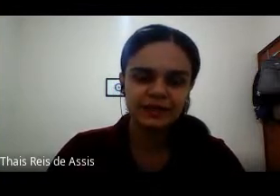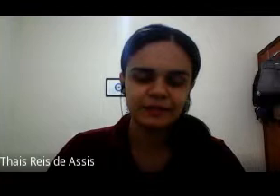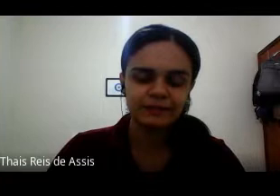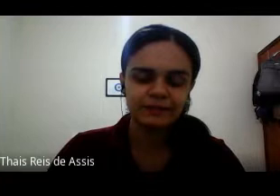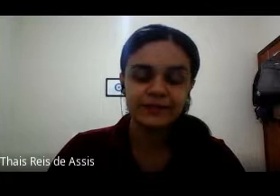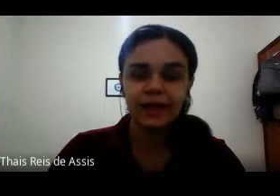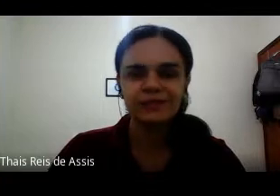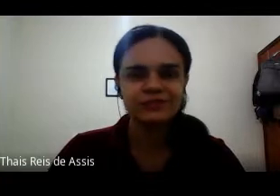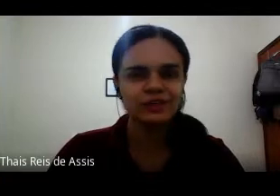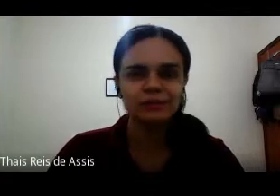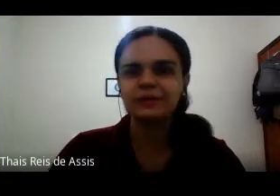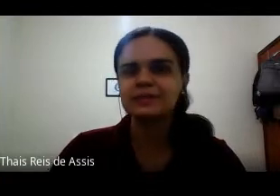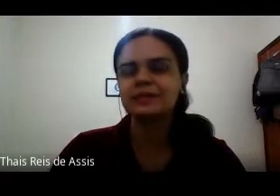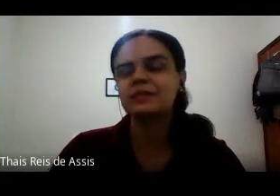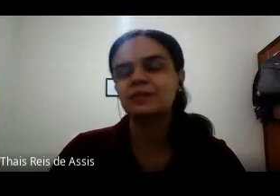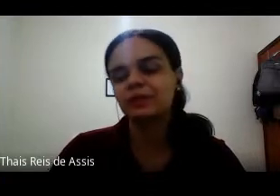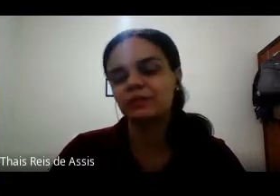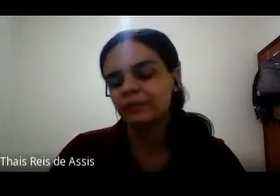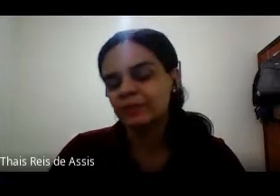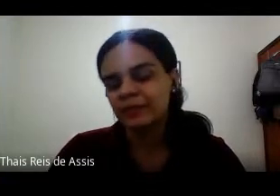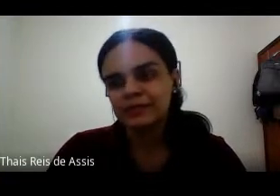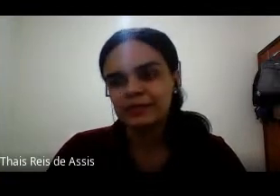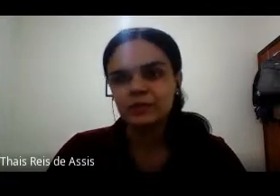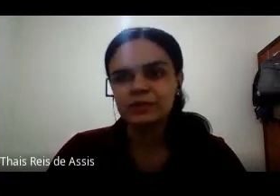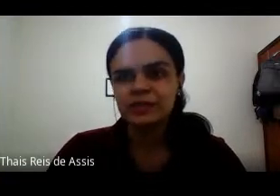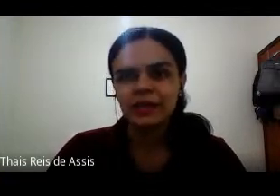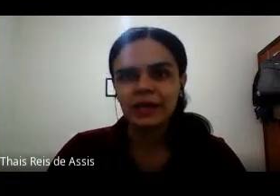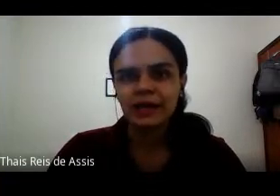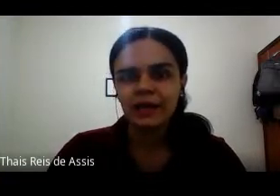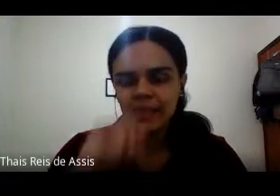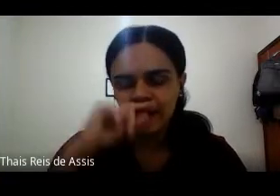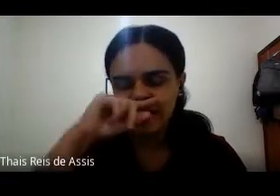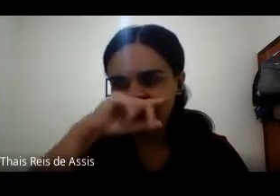consegue sacar um dinheiro no banco sem ter esse domínio. Você não consegue.